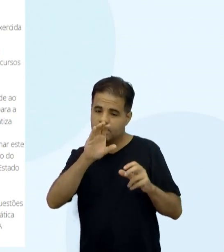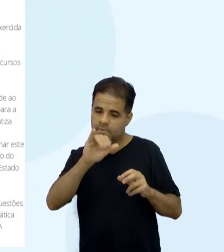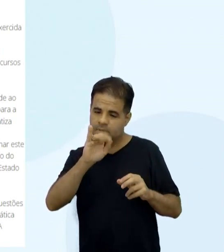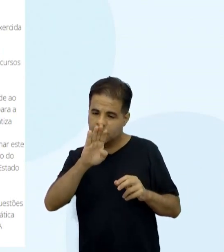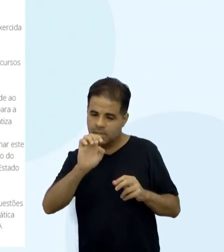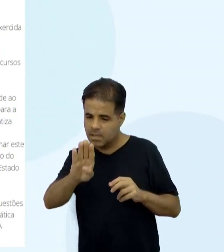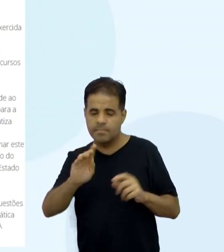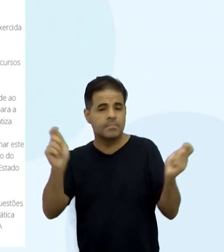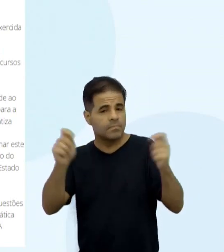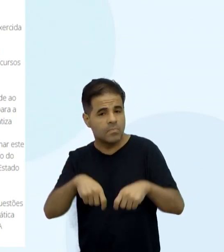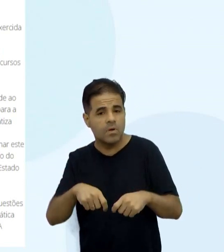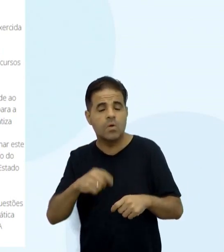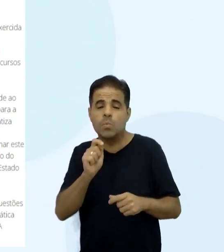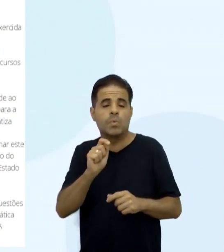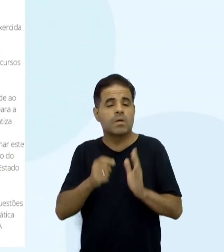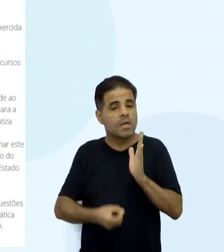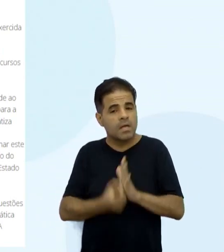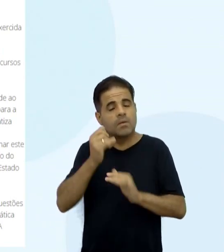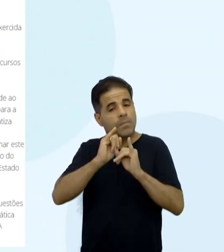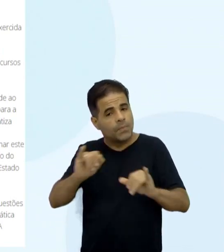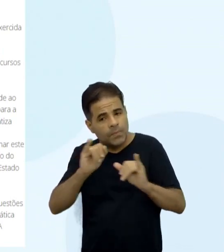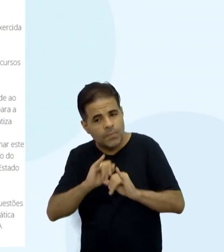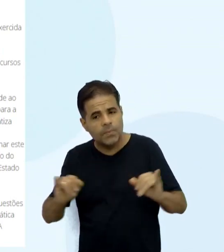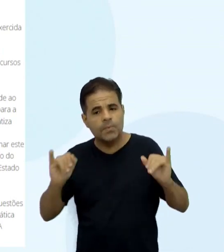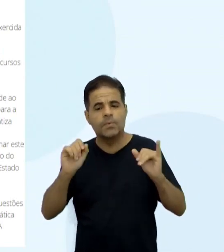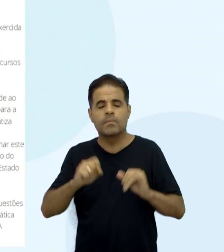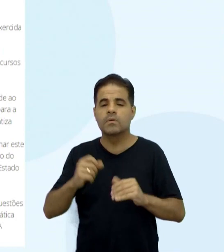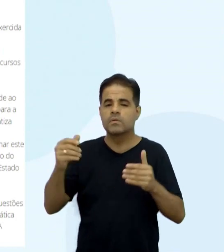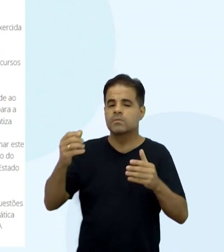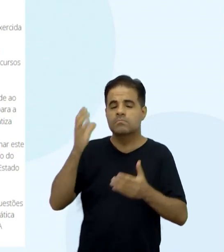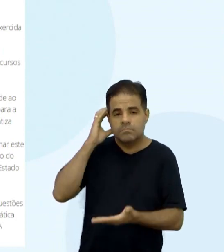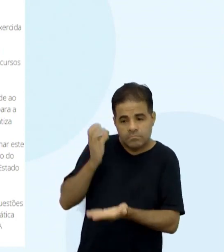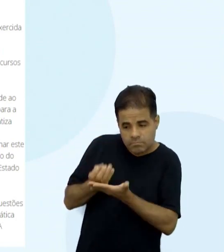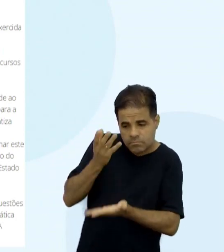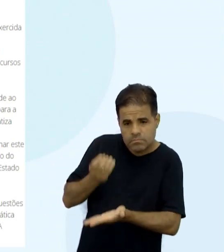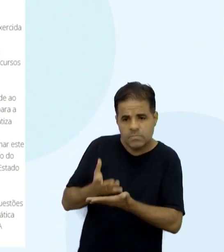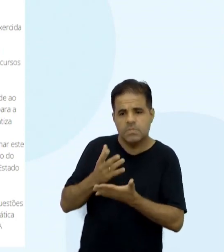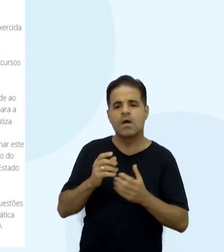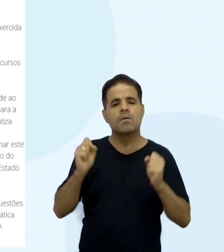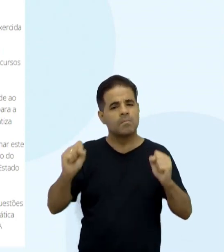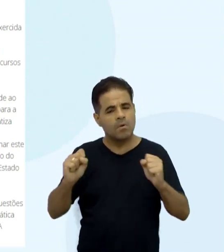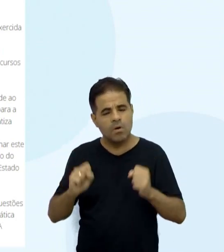o que vocês podem fazer? Vocês podem criar uma notícia, vocês podem fazer um podcast,